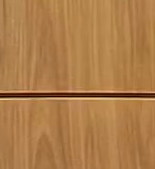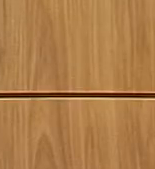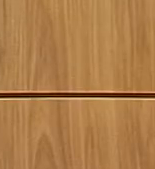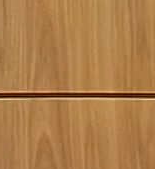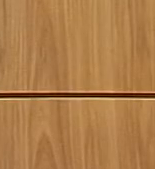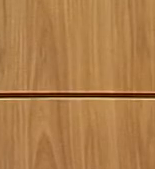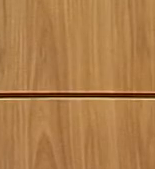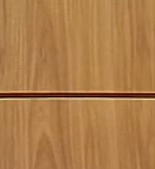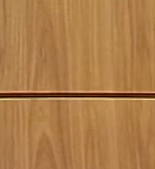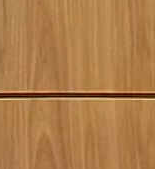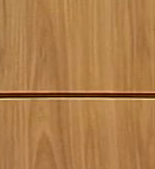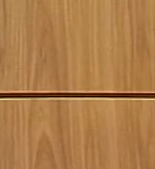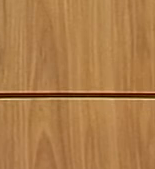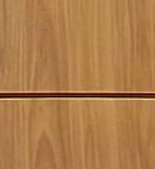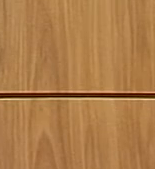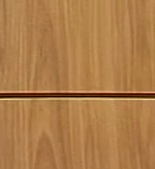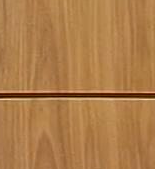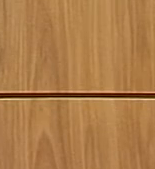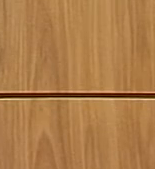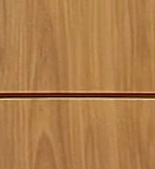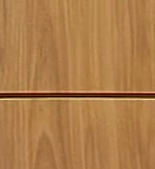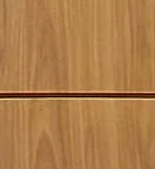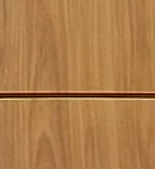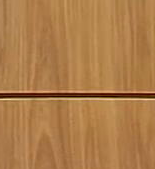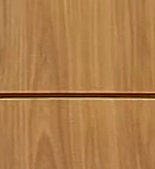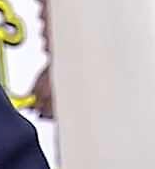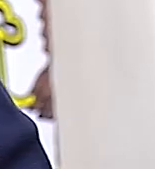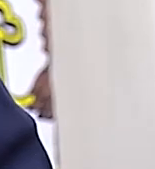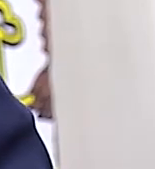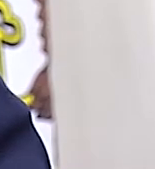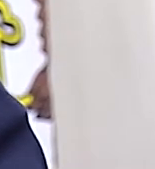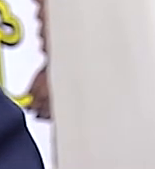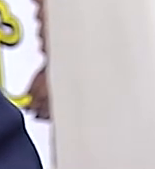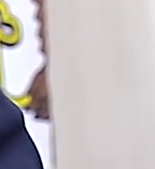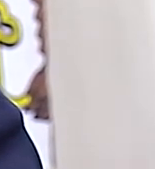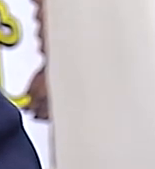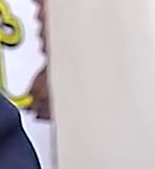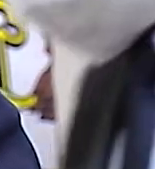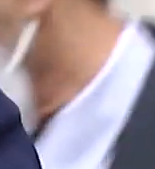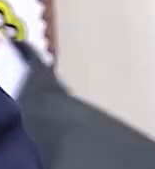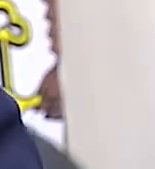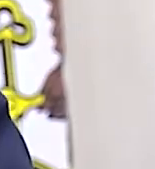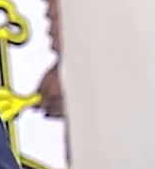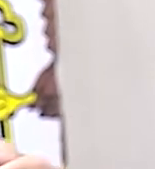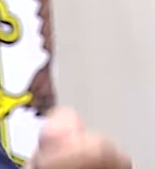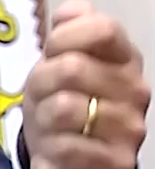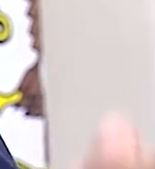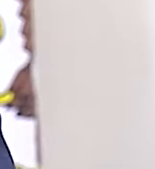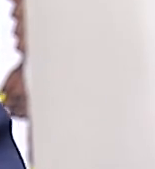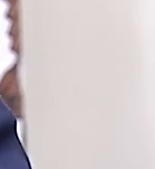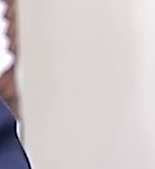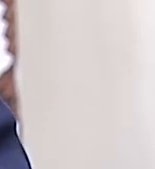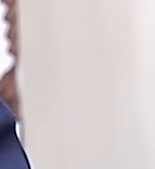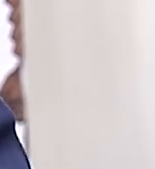Alba se pronunciou na tribuna para criticar a postura do DENIT, que hoje, 2 meses após a aprovação das